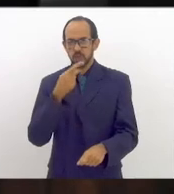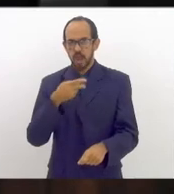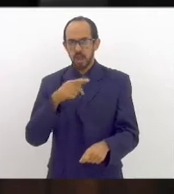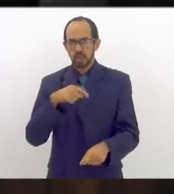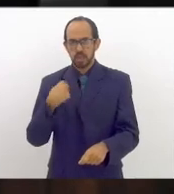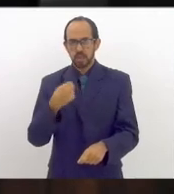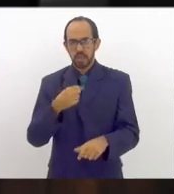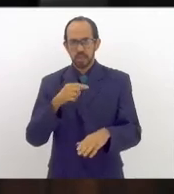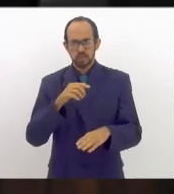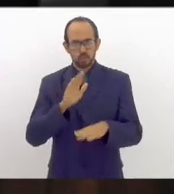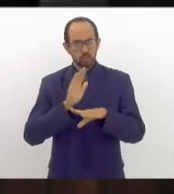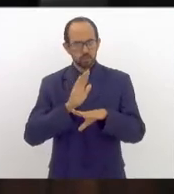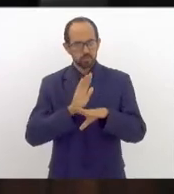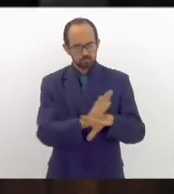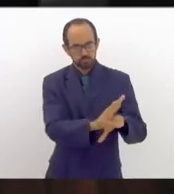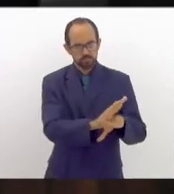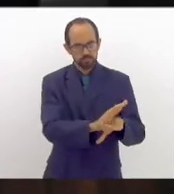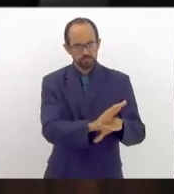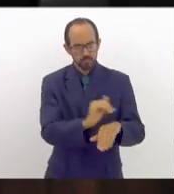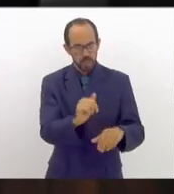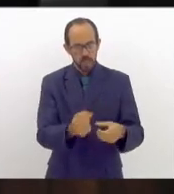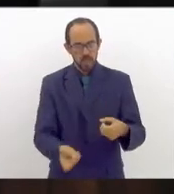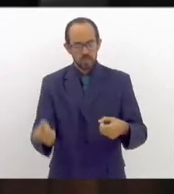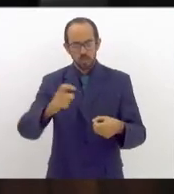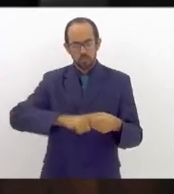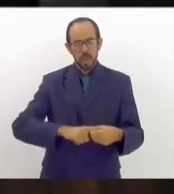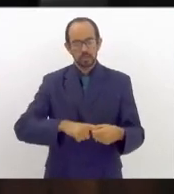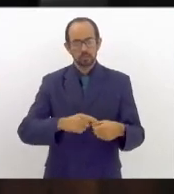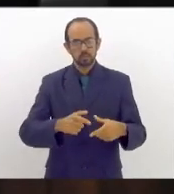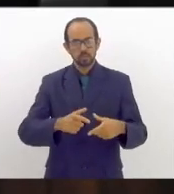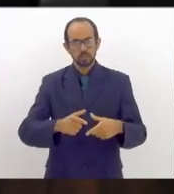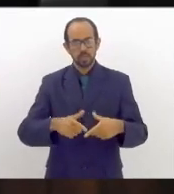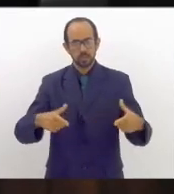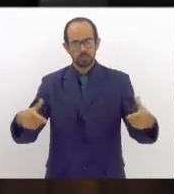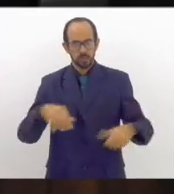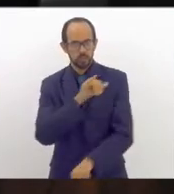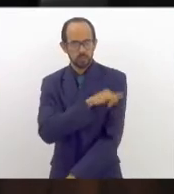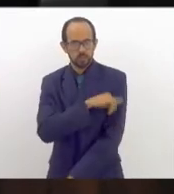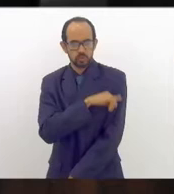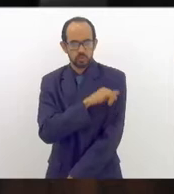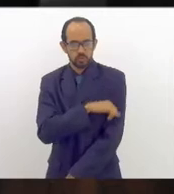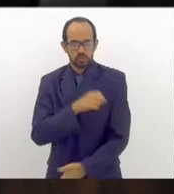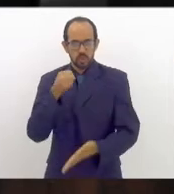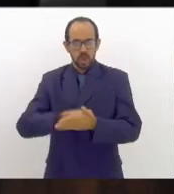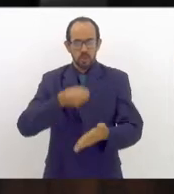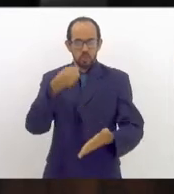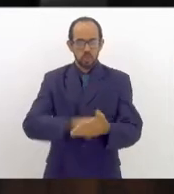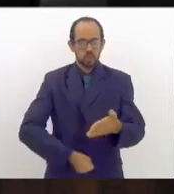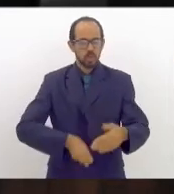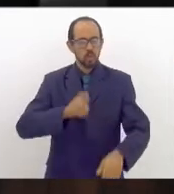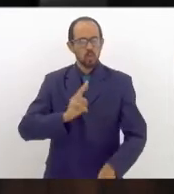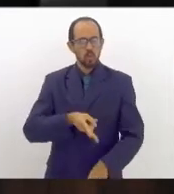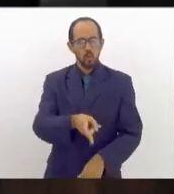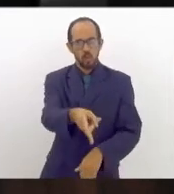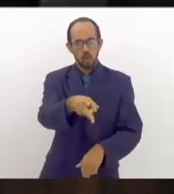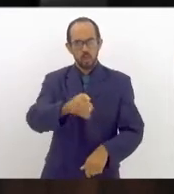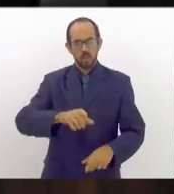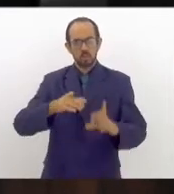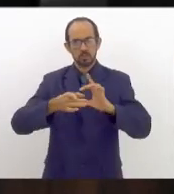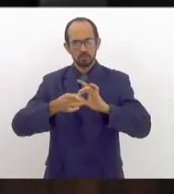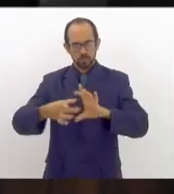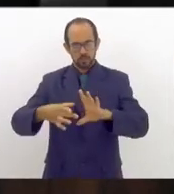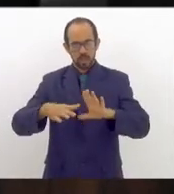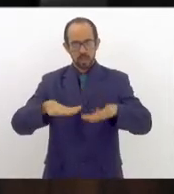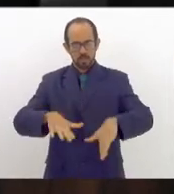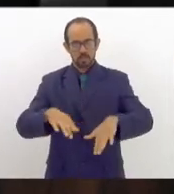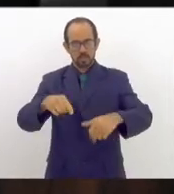principais debates em torno da retomada desenvolvimento do Estado do Rio de Janeiro e da luta pela manutenção da democracia em nosso país nesse sentido